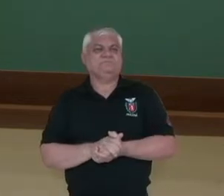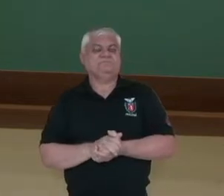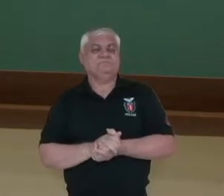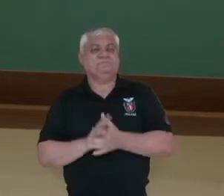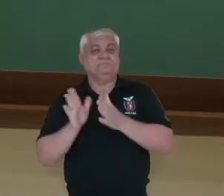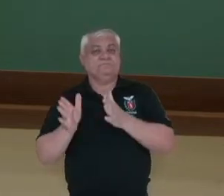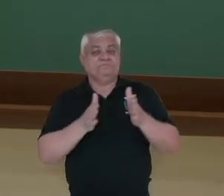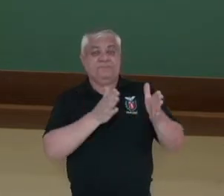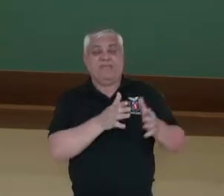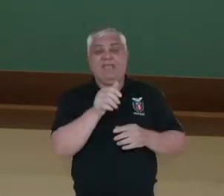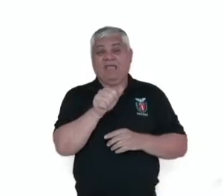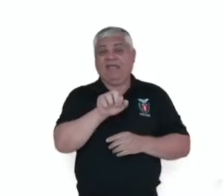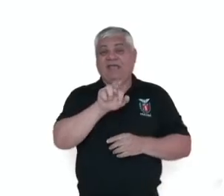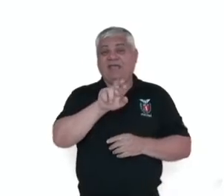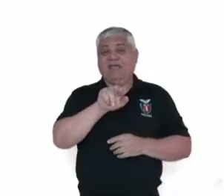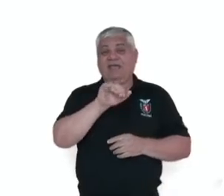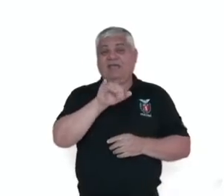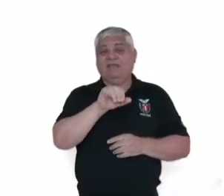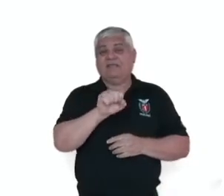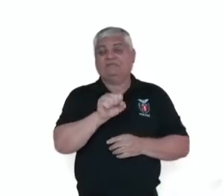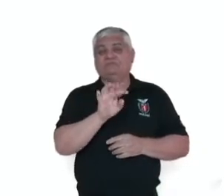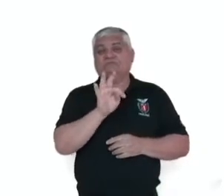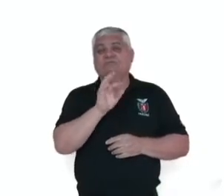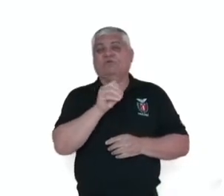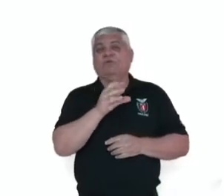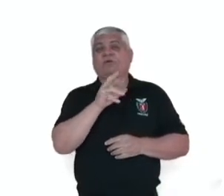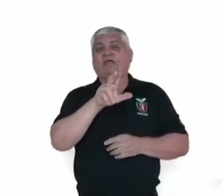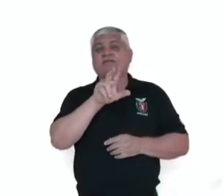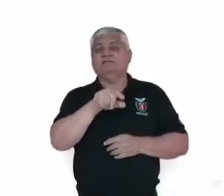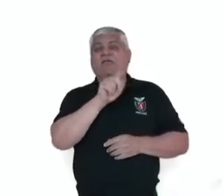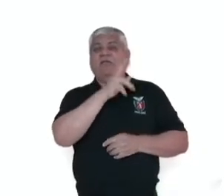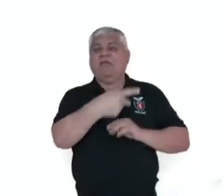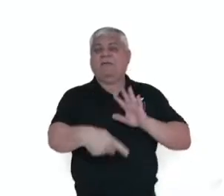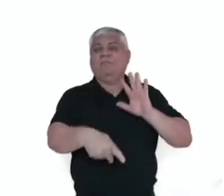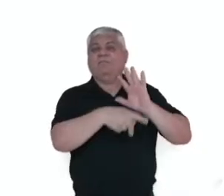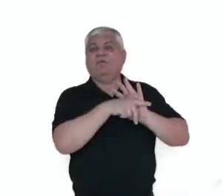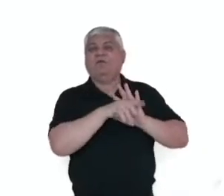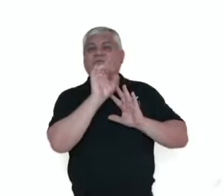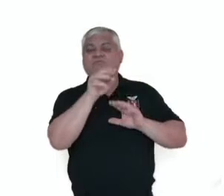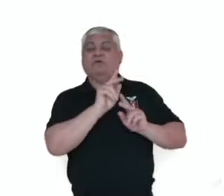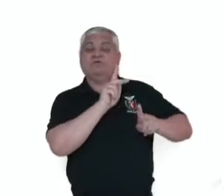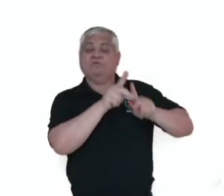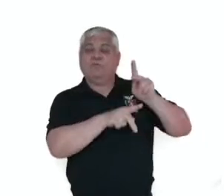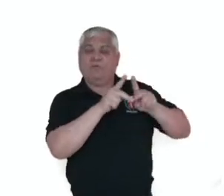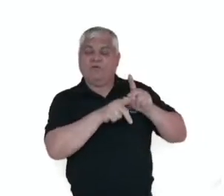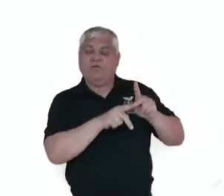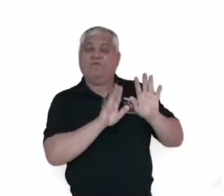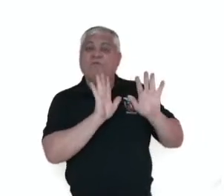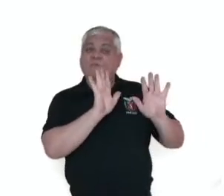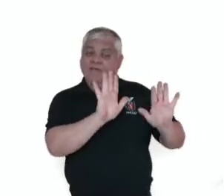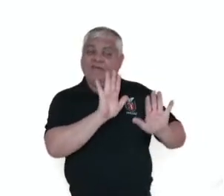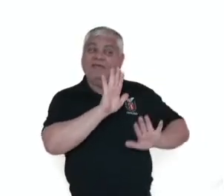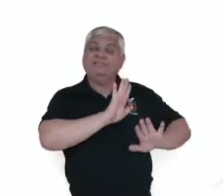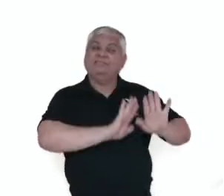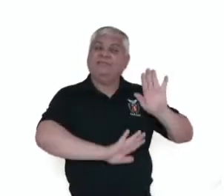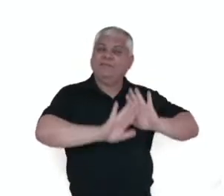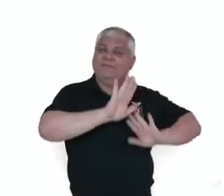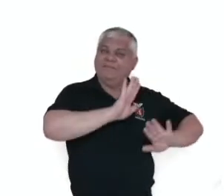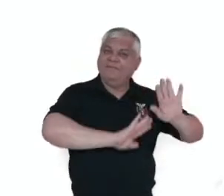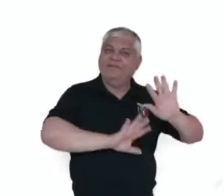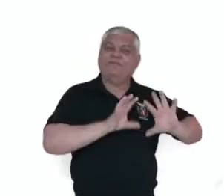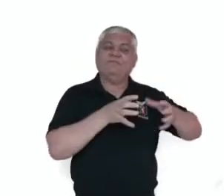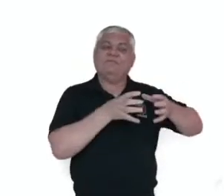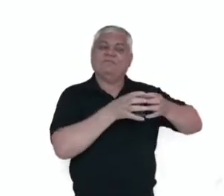na aristocracia, o poder soberano é de parte do povo. Dependendo do tipo de